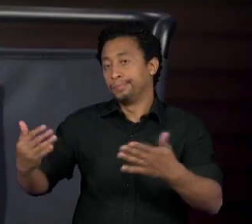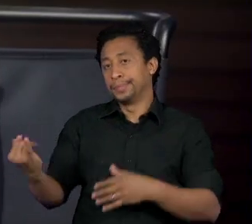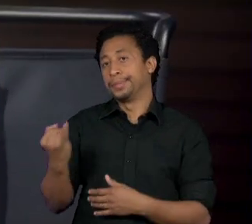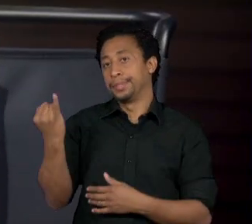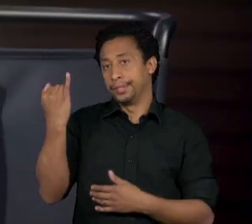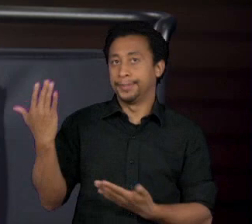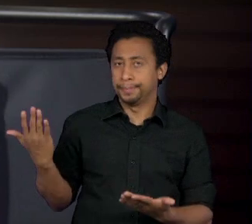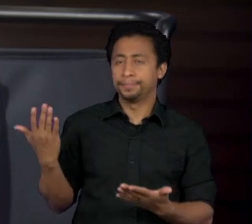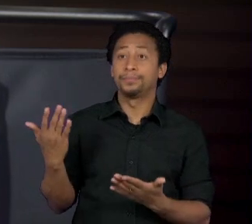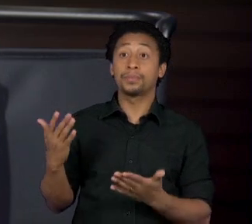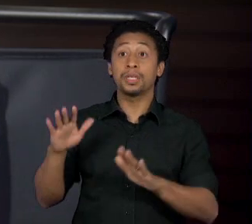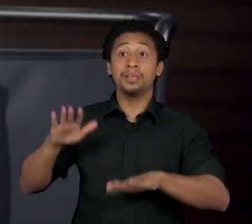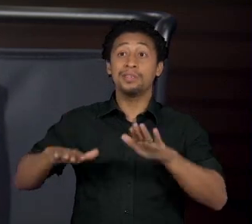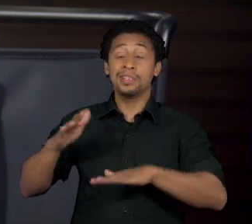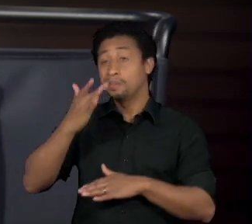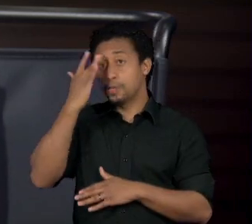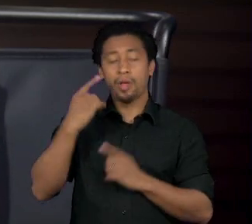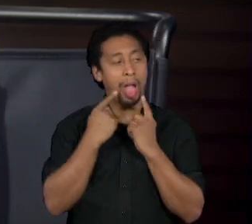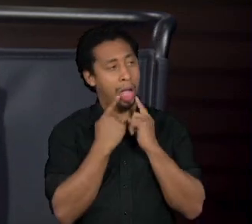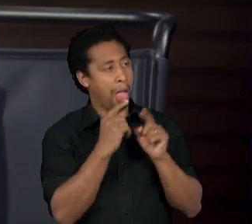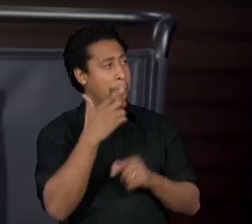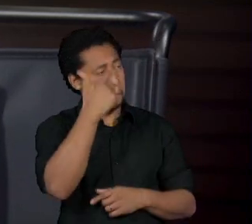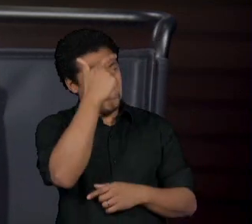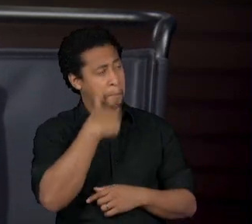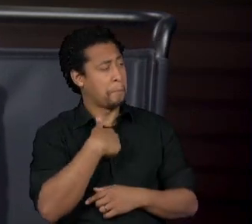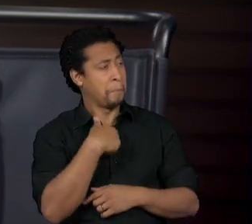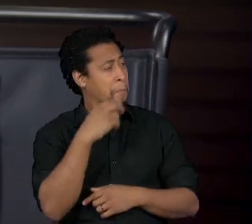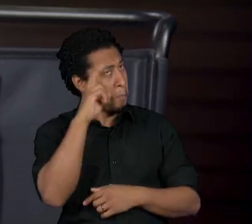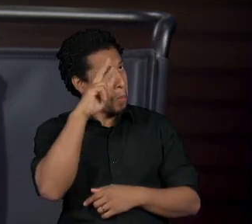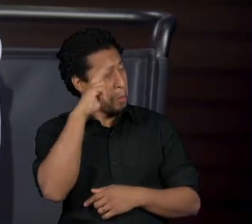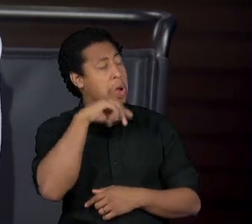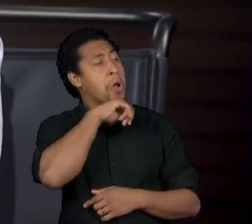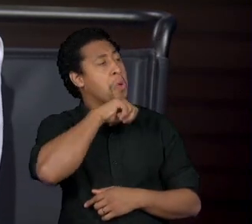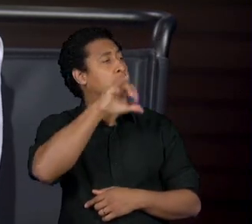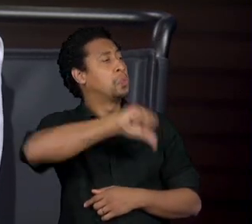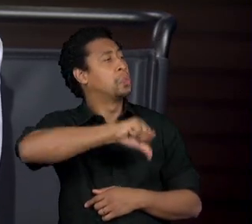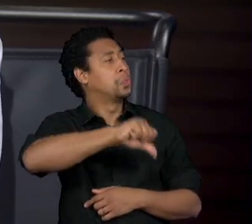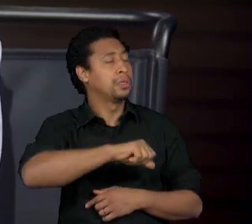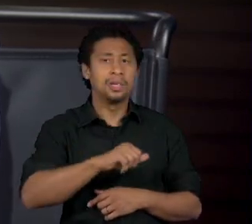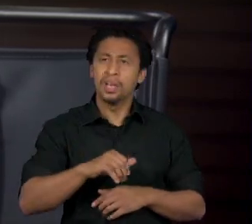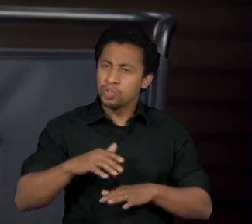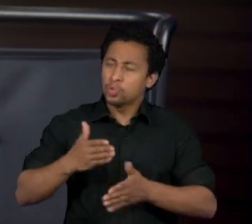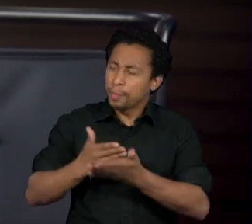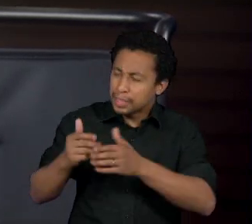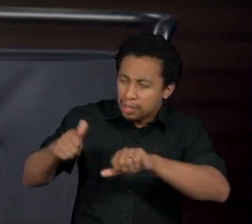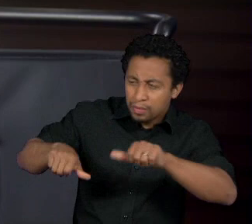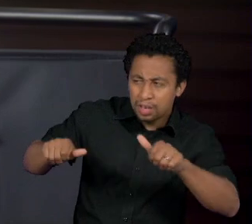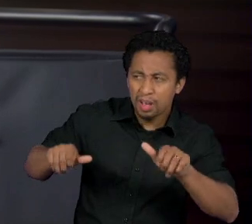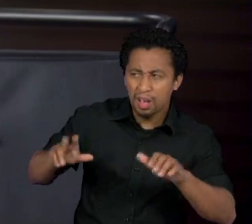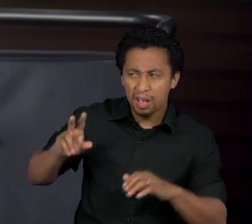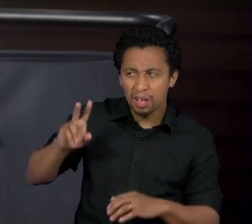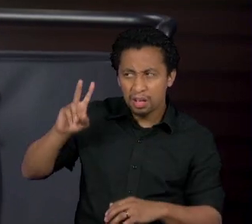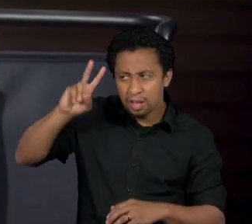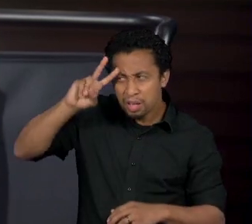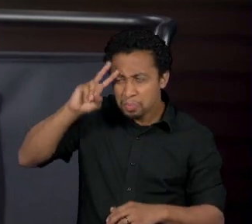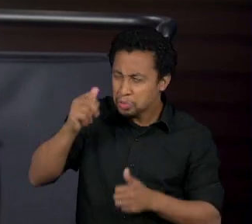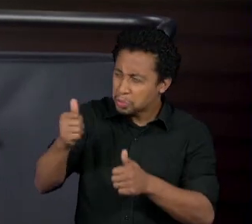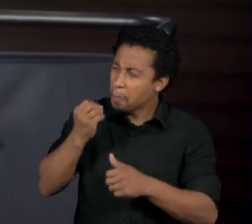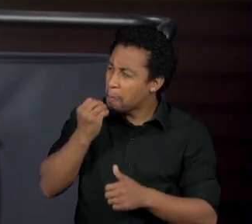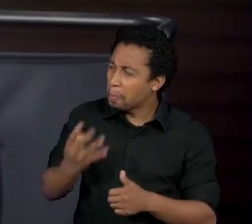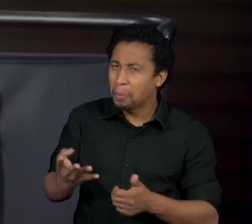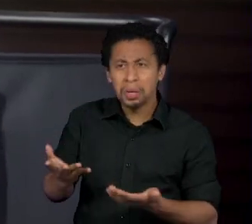comumente eu falo, eu estou com a memória ruim, e na realidade quando a gente vai avaliar, nem sempre é a memória. E se não é a memória, os médicos